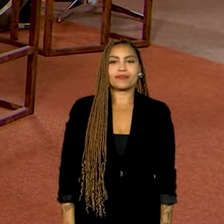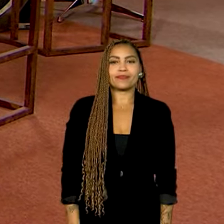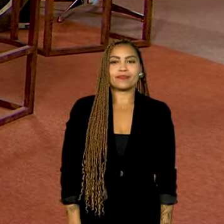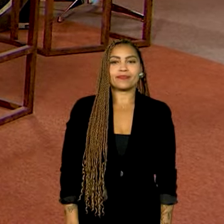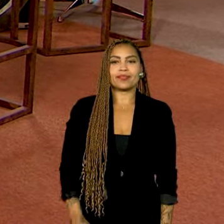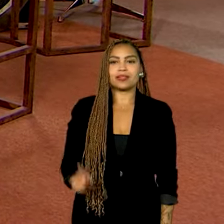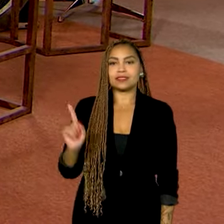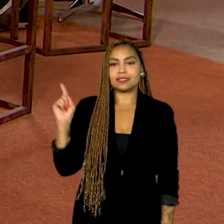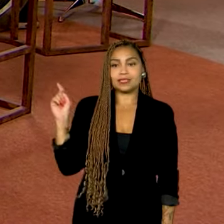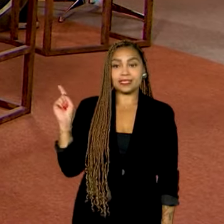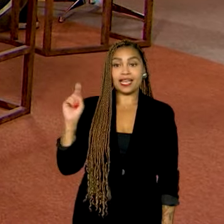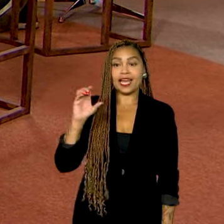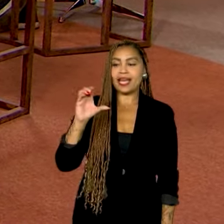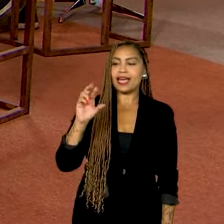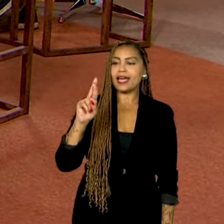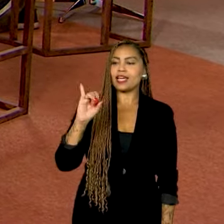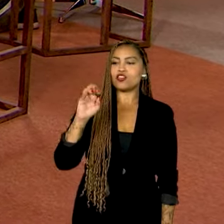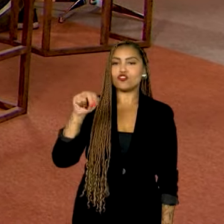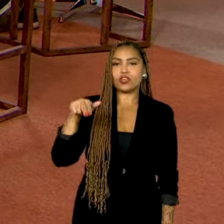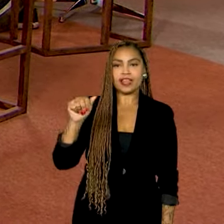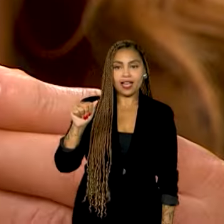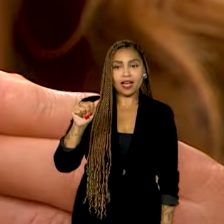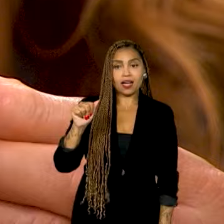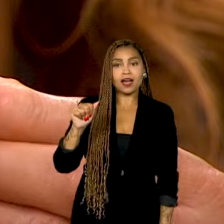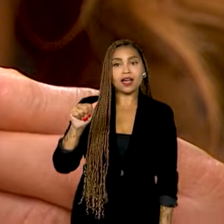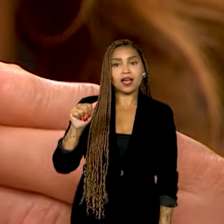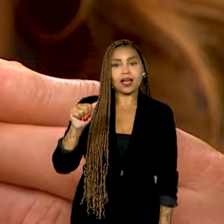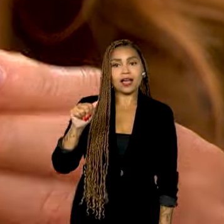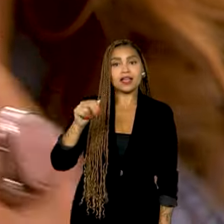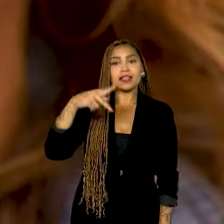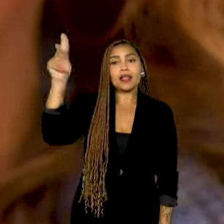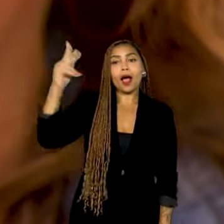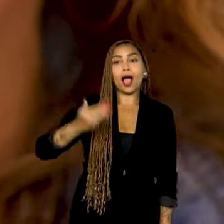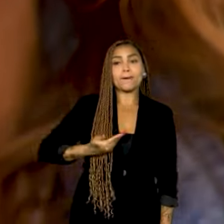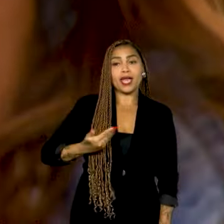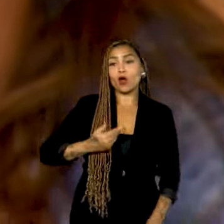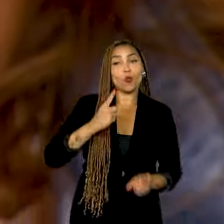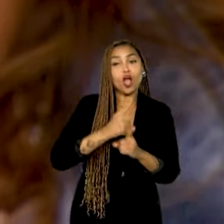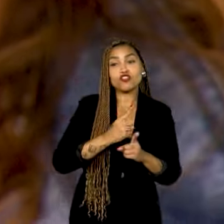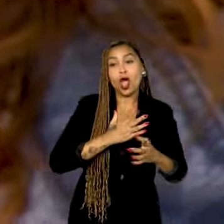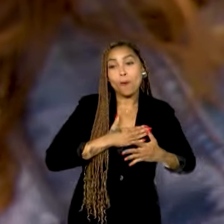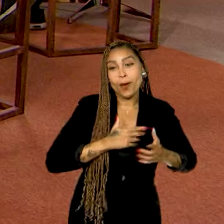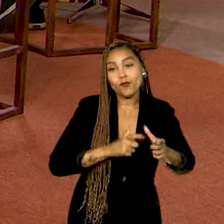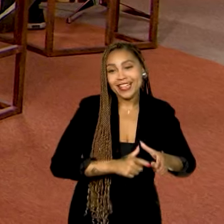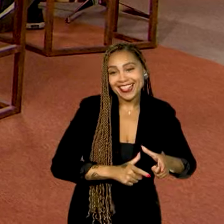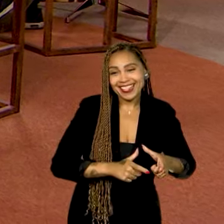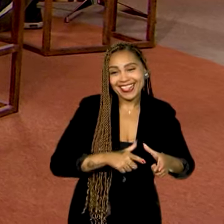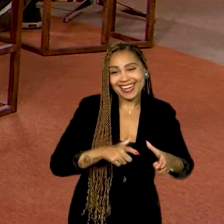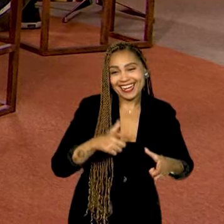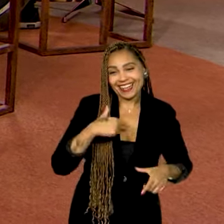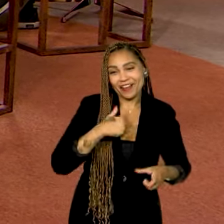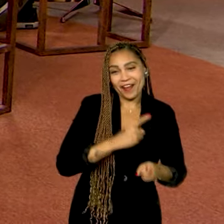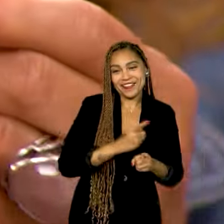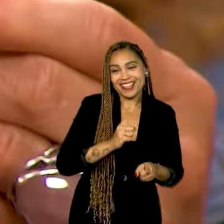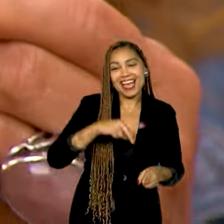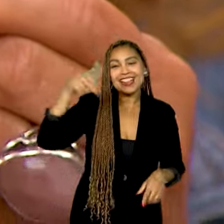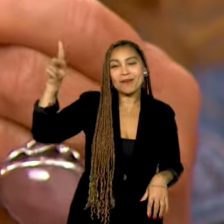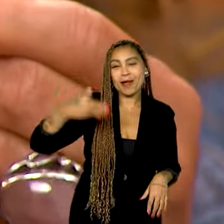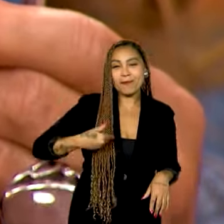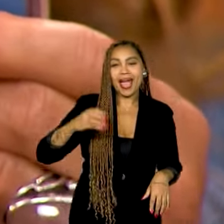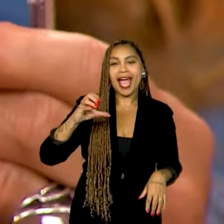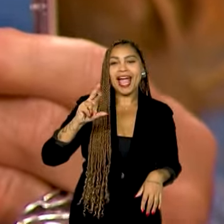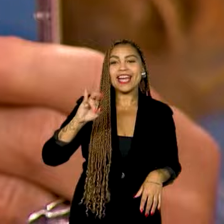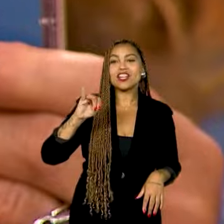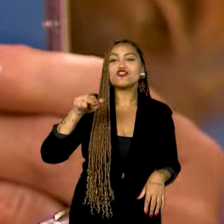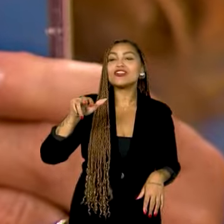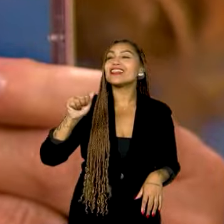escrito Cristina, porque eu não achei o meu, e esse aí era da minha amiga, que eu nunca me entreguei, tem noção? Tá escrito Cris.